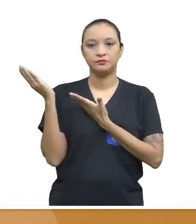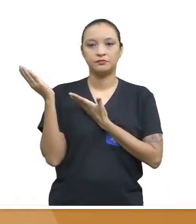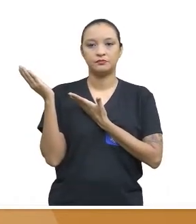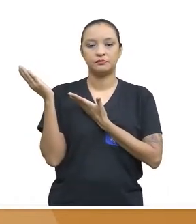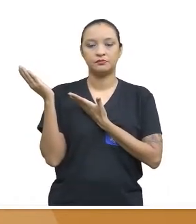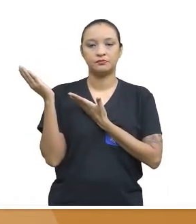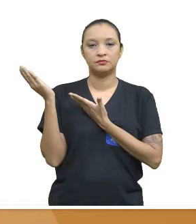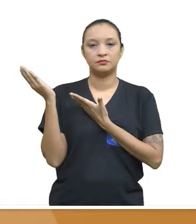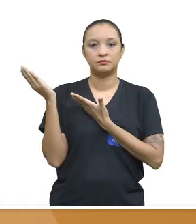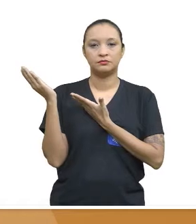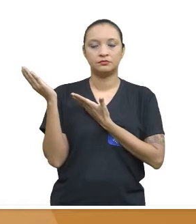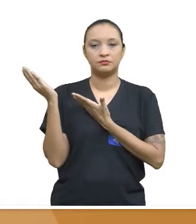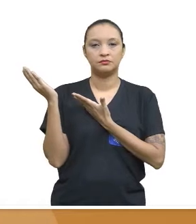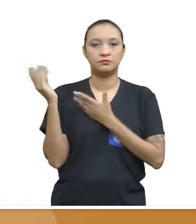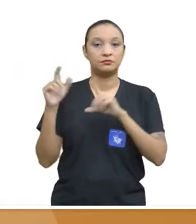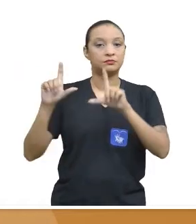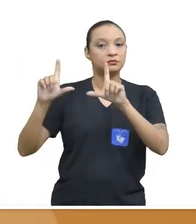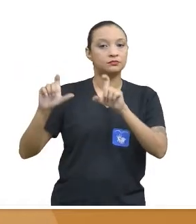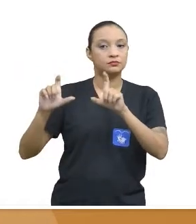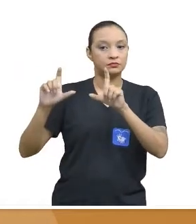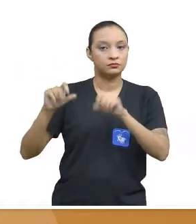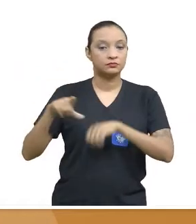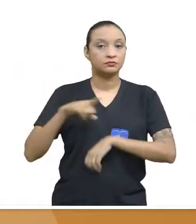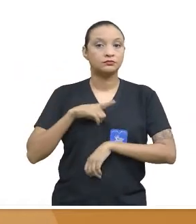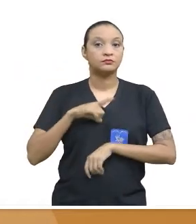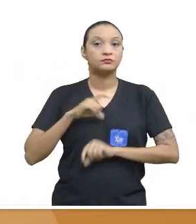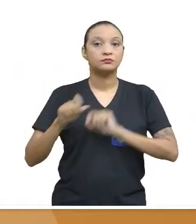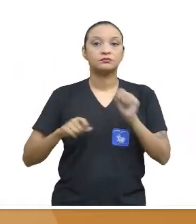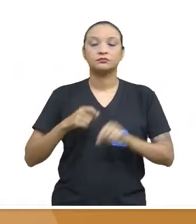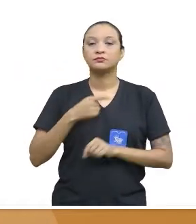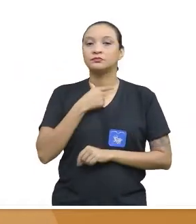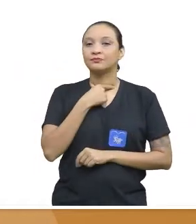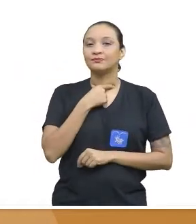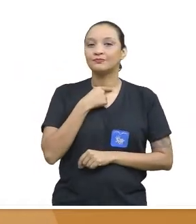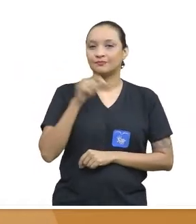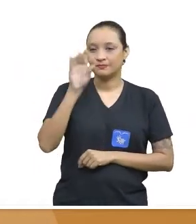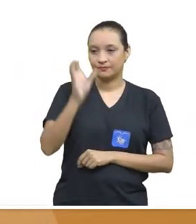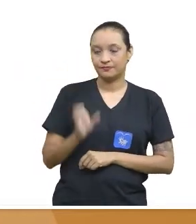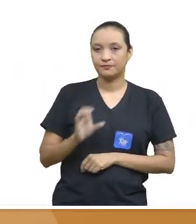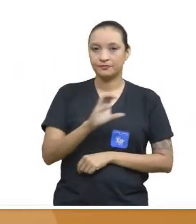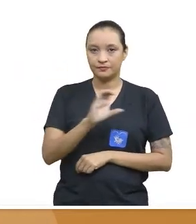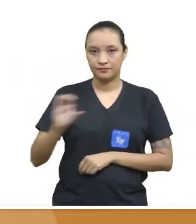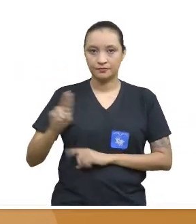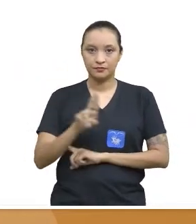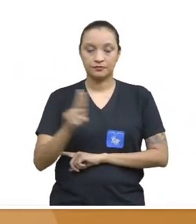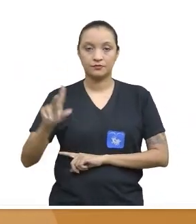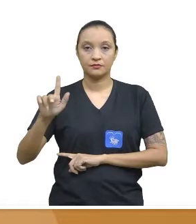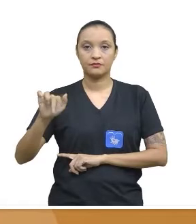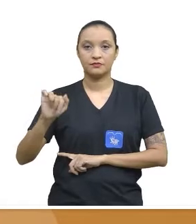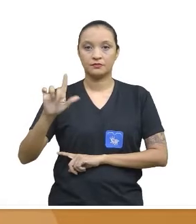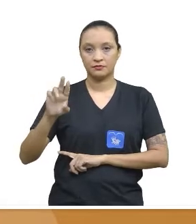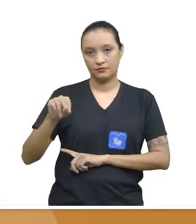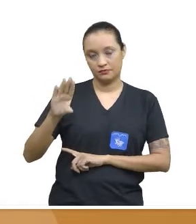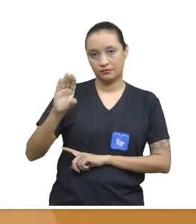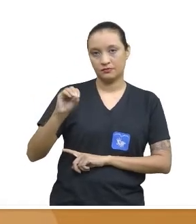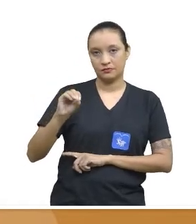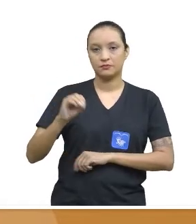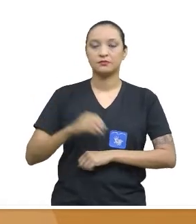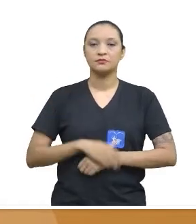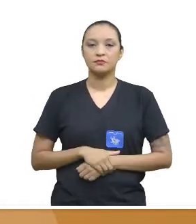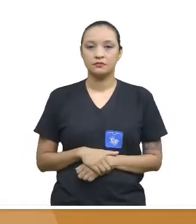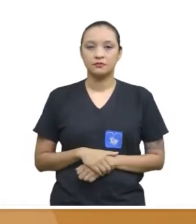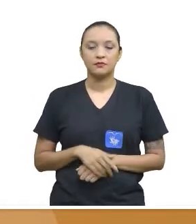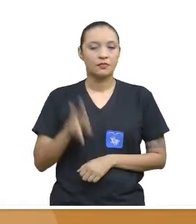ao centro dela tem um padre chamado Padre Hidalgo, tá? Lembrando que a gente estava falando aqui das